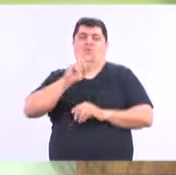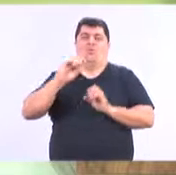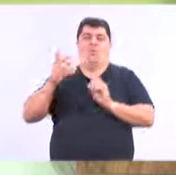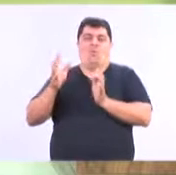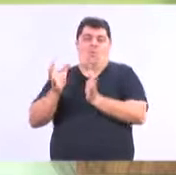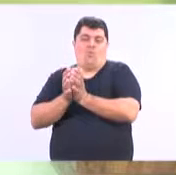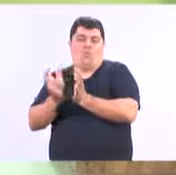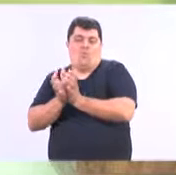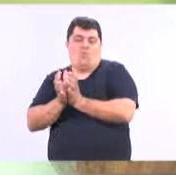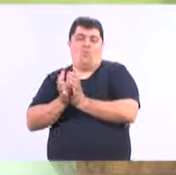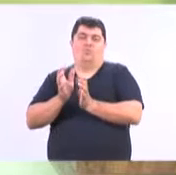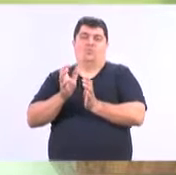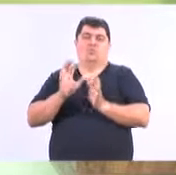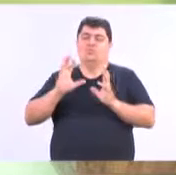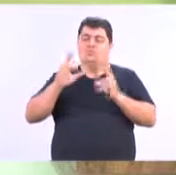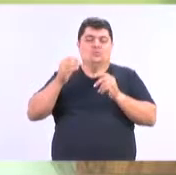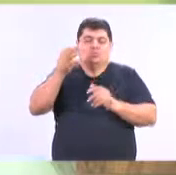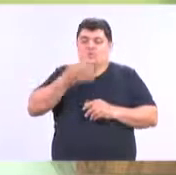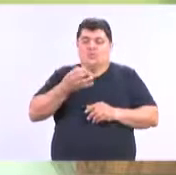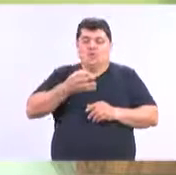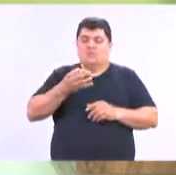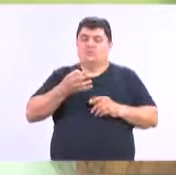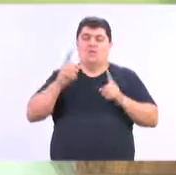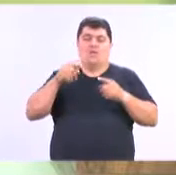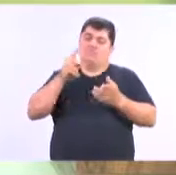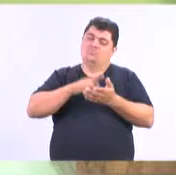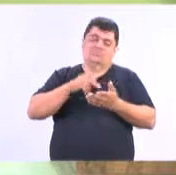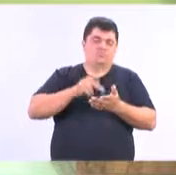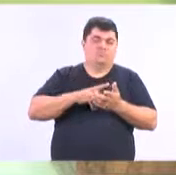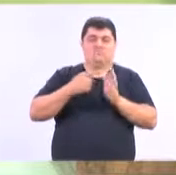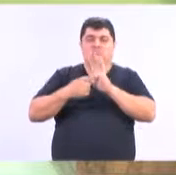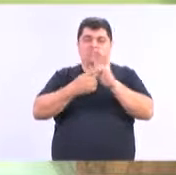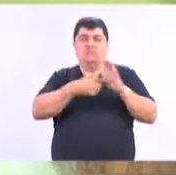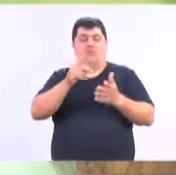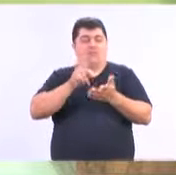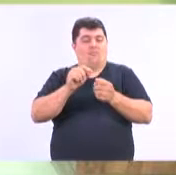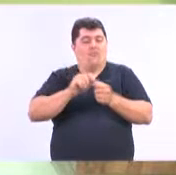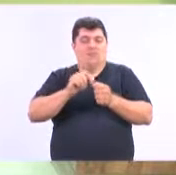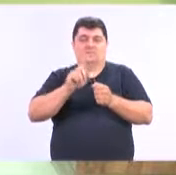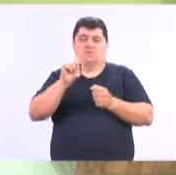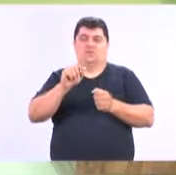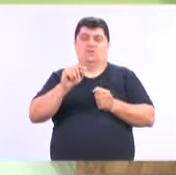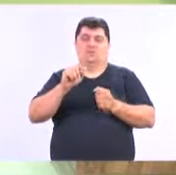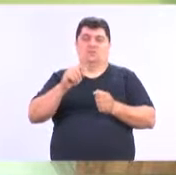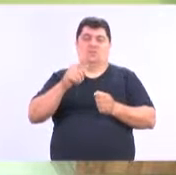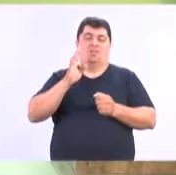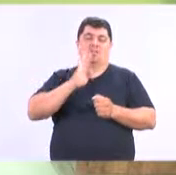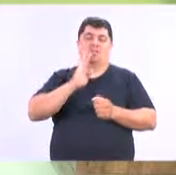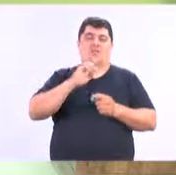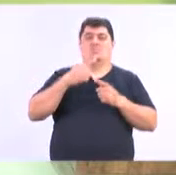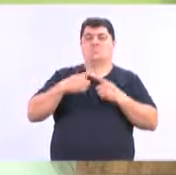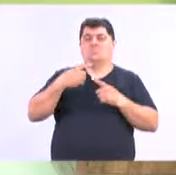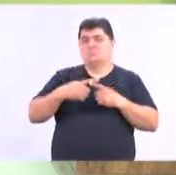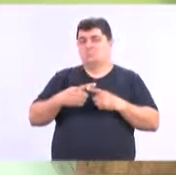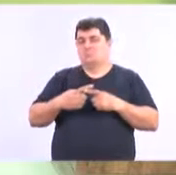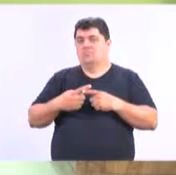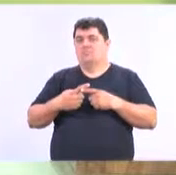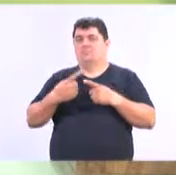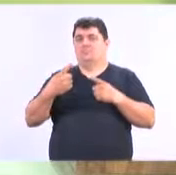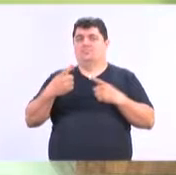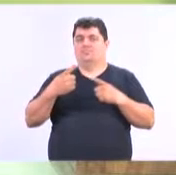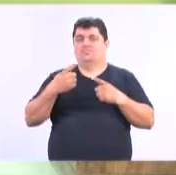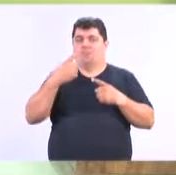individual estão corretas e refletem realmente a realidade das demonstrações financeiras. Interessante foi observar